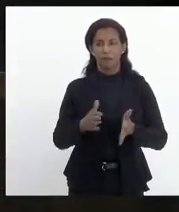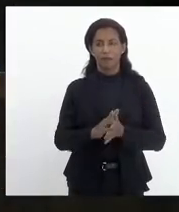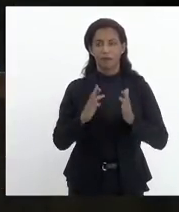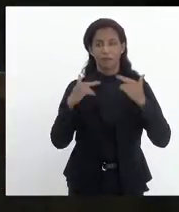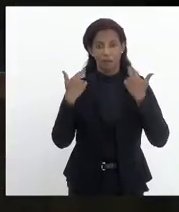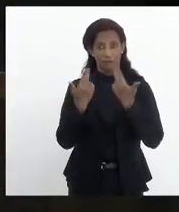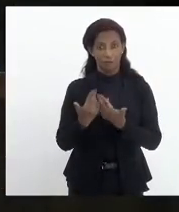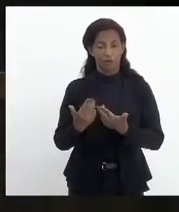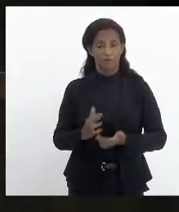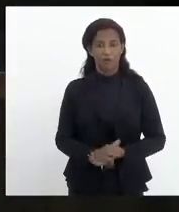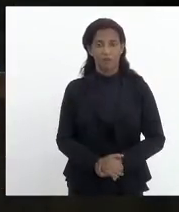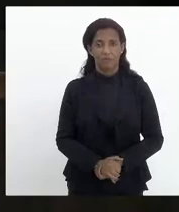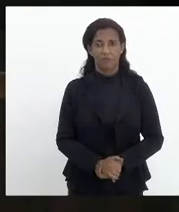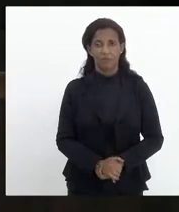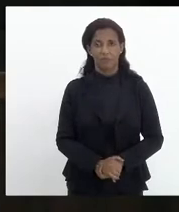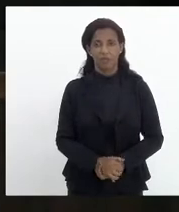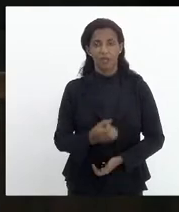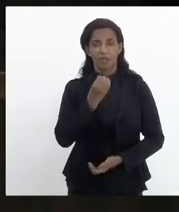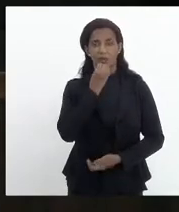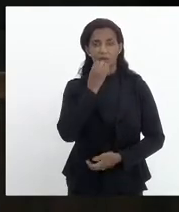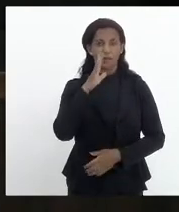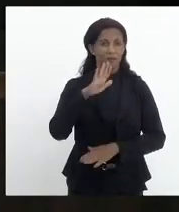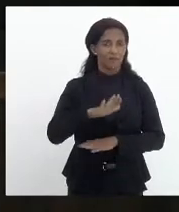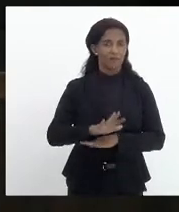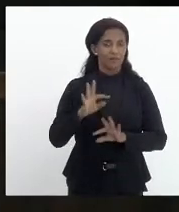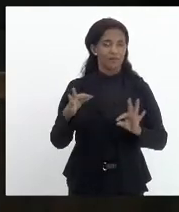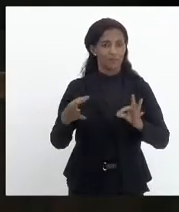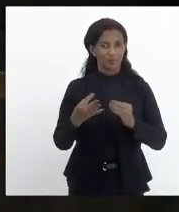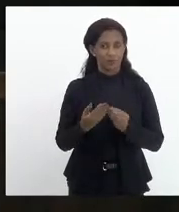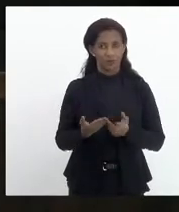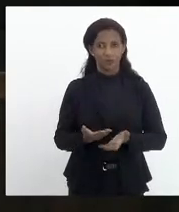sessão, boa tarde a todas e todos.